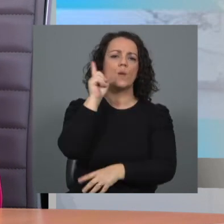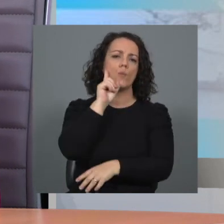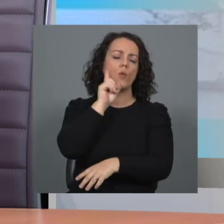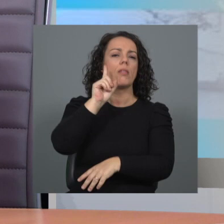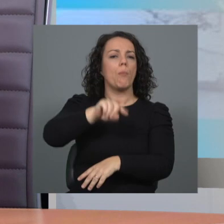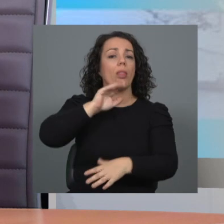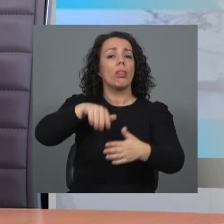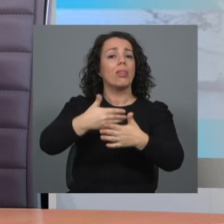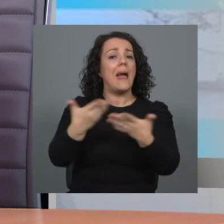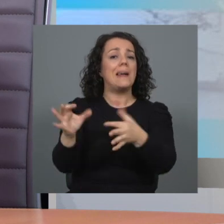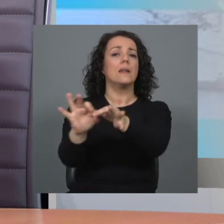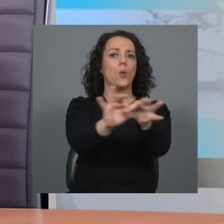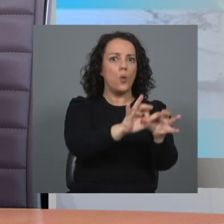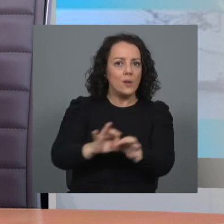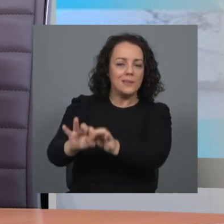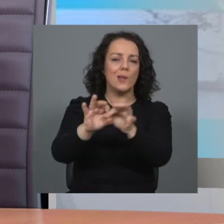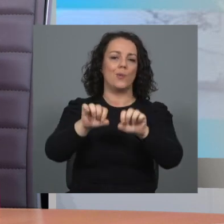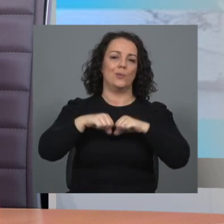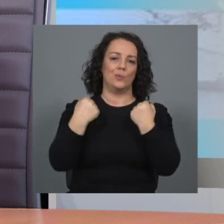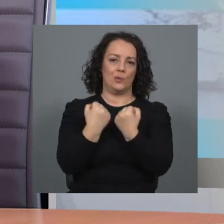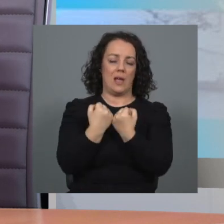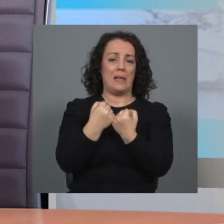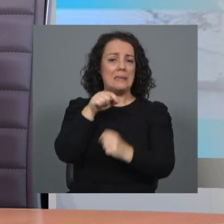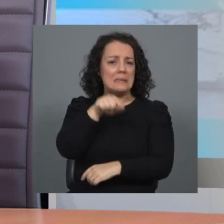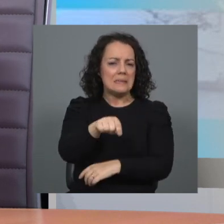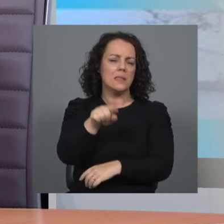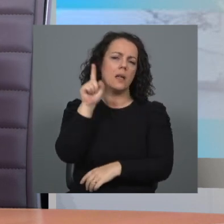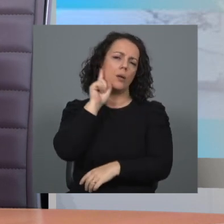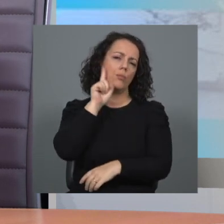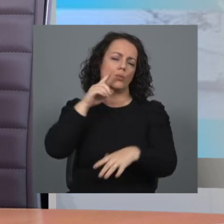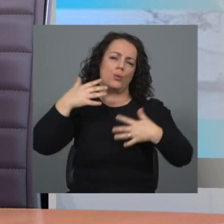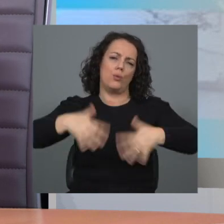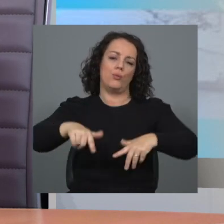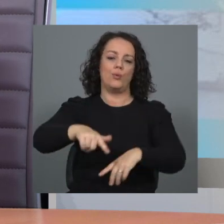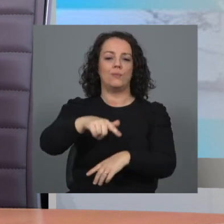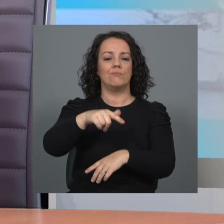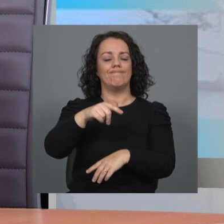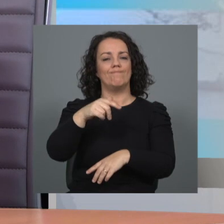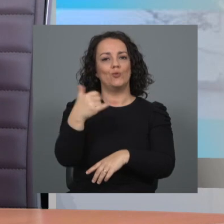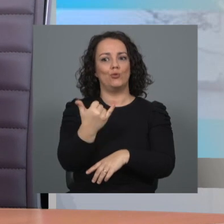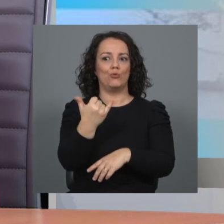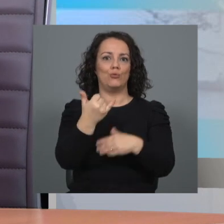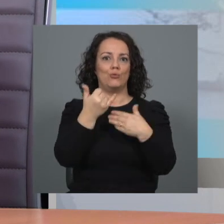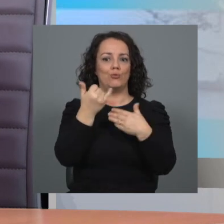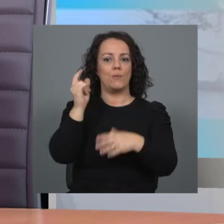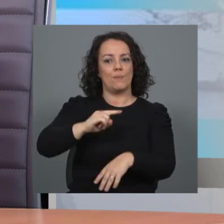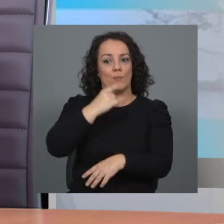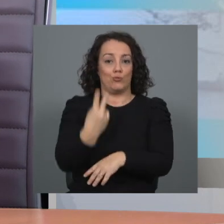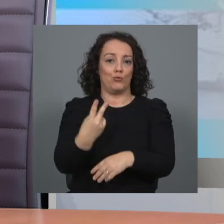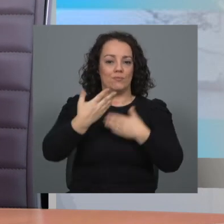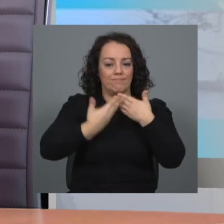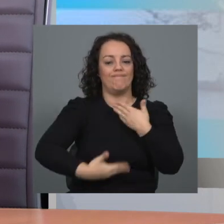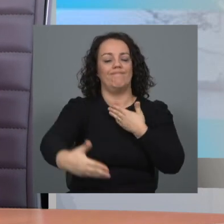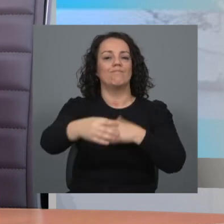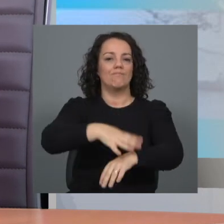coesão social, que é um ponto muito importante deste segundo mandato e com o qual Marcelo Rebelo de Sousa